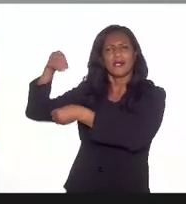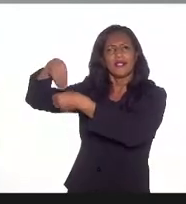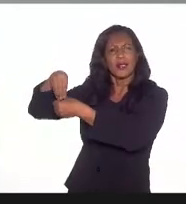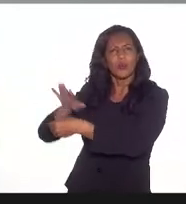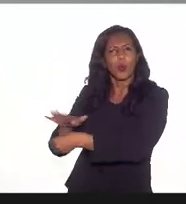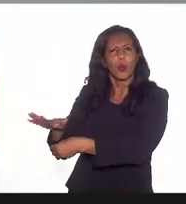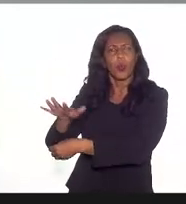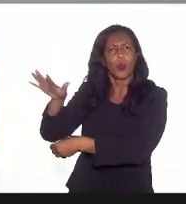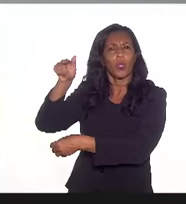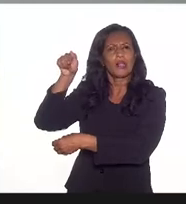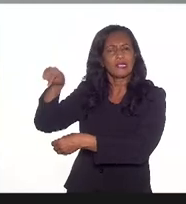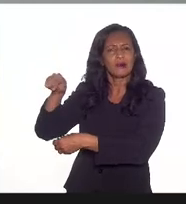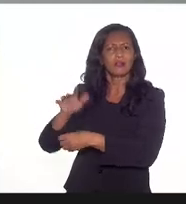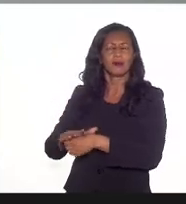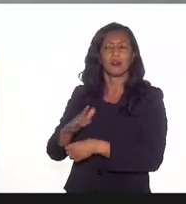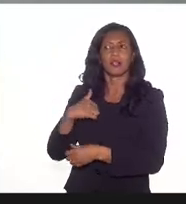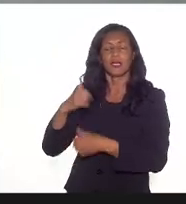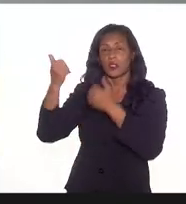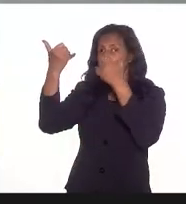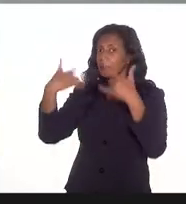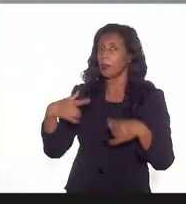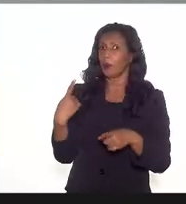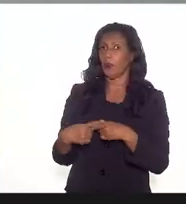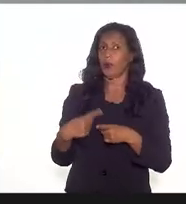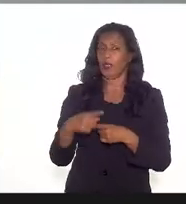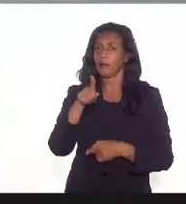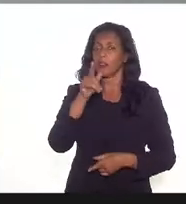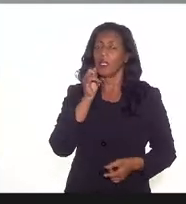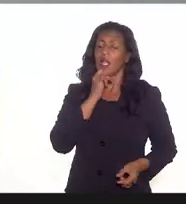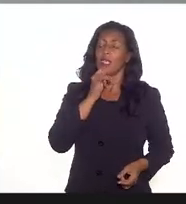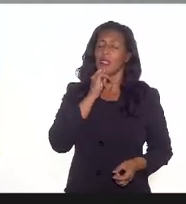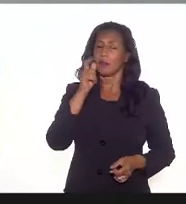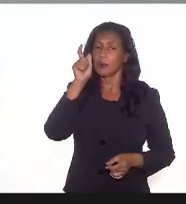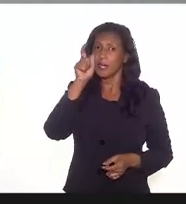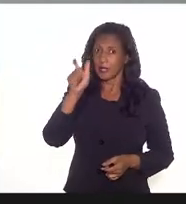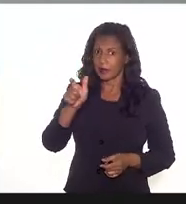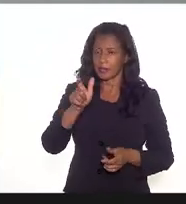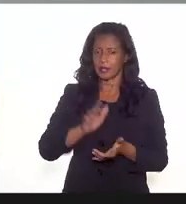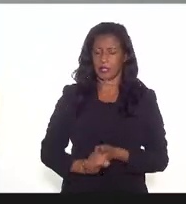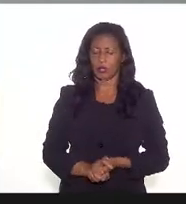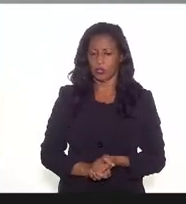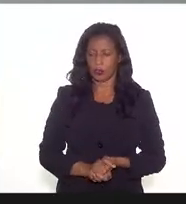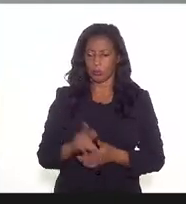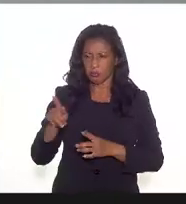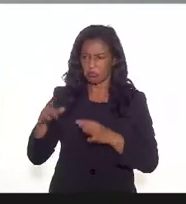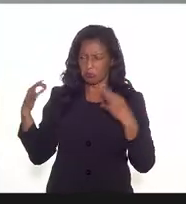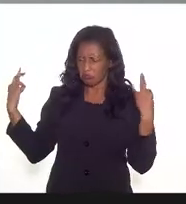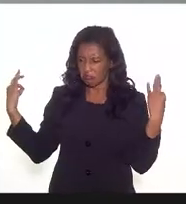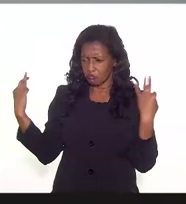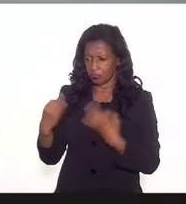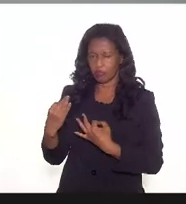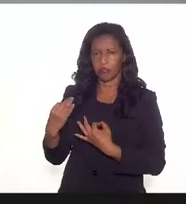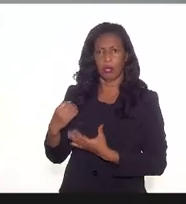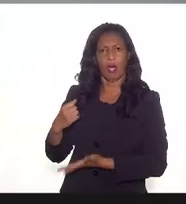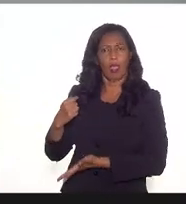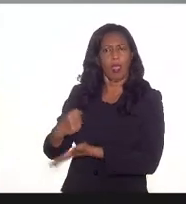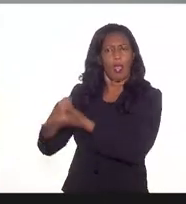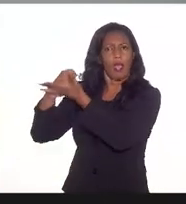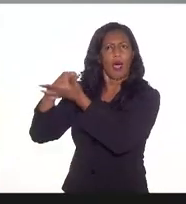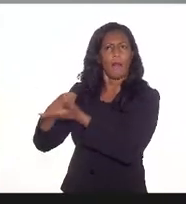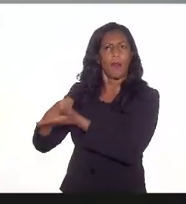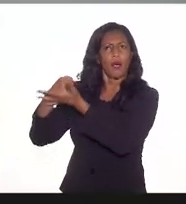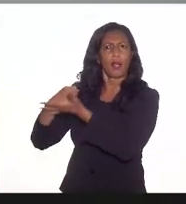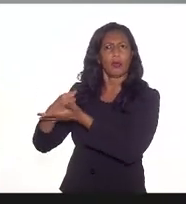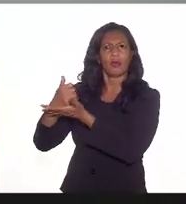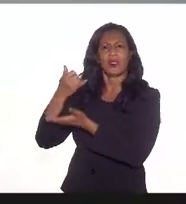né? E quero explicar por quê. Você acabou de dar um exemplo interessante do êxito que vocês tiveram apoiando o projeto da cerveja